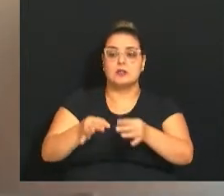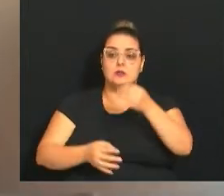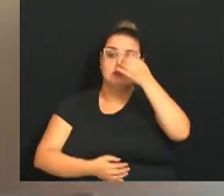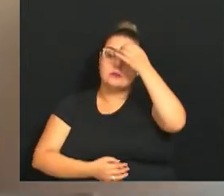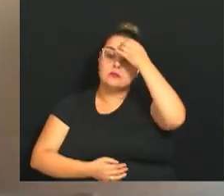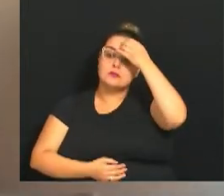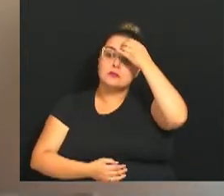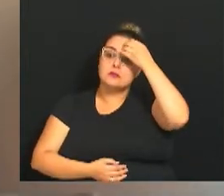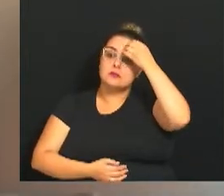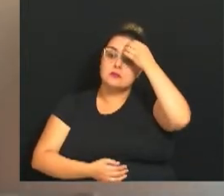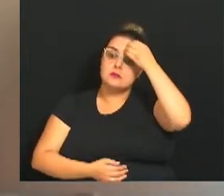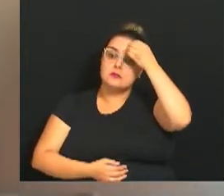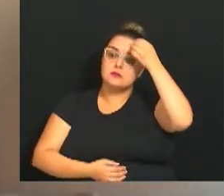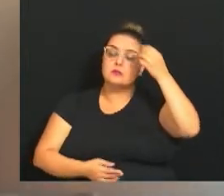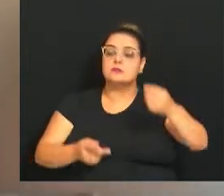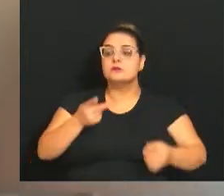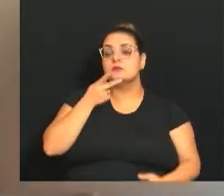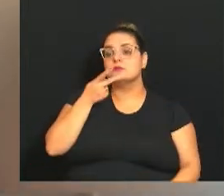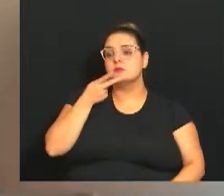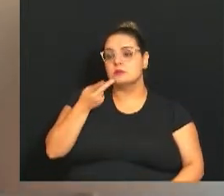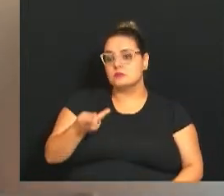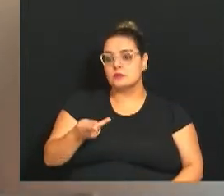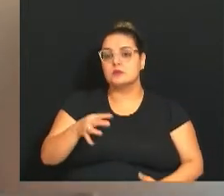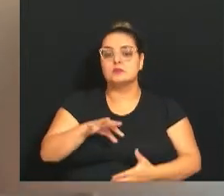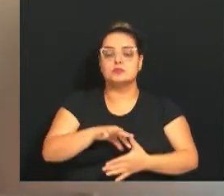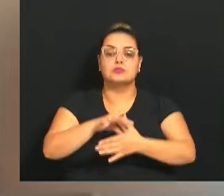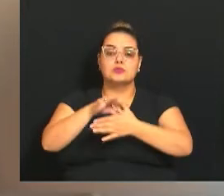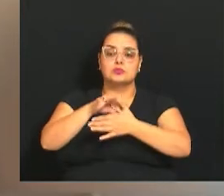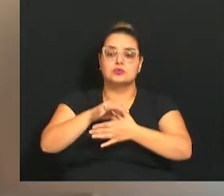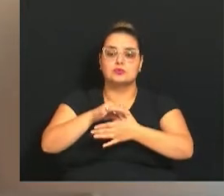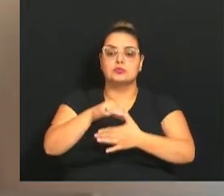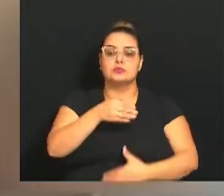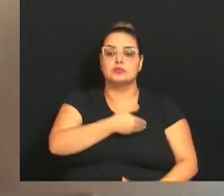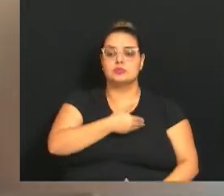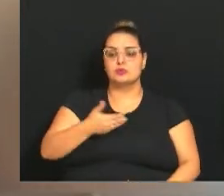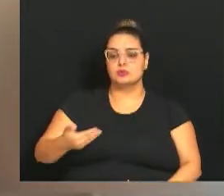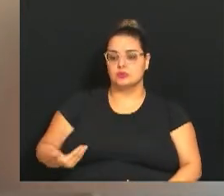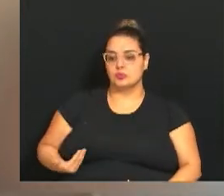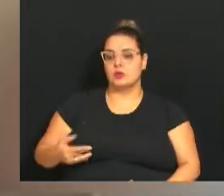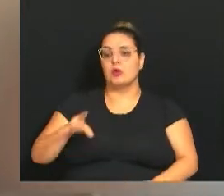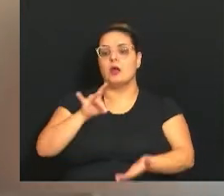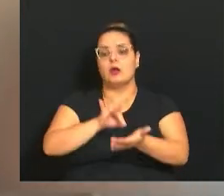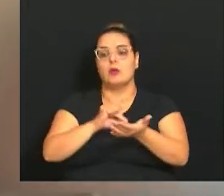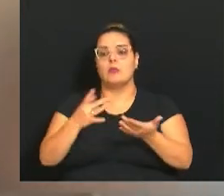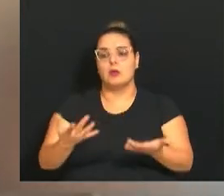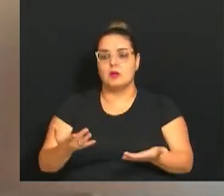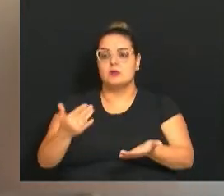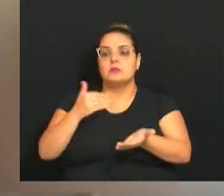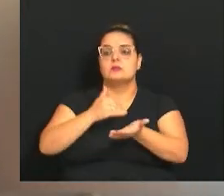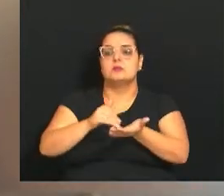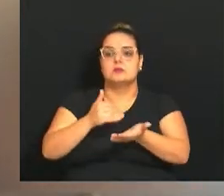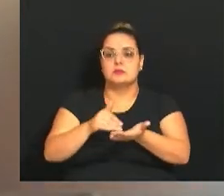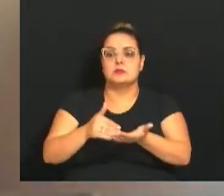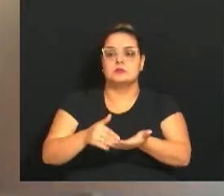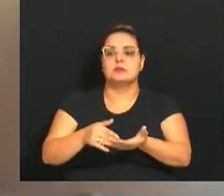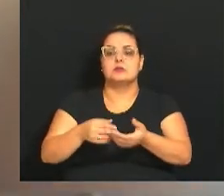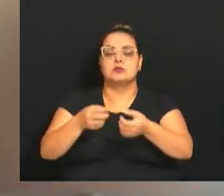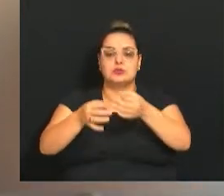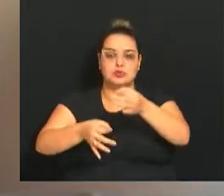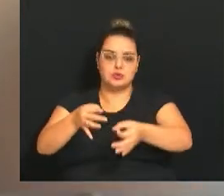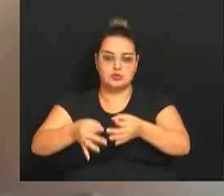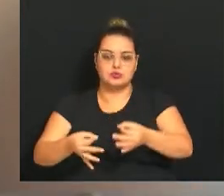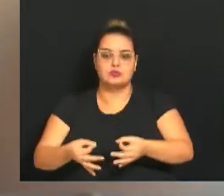se apropriando aí da fala do líder de governo. Realmente, a Secretaria de Justiça ela faz a interlocução com todas